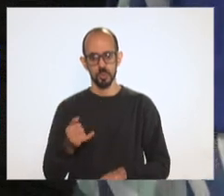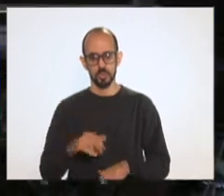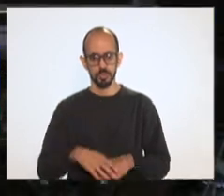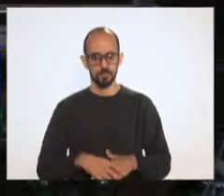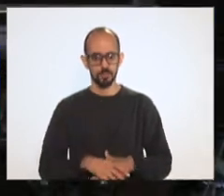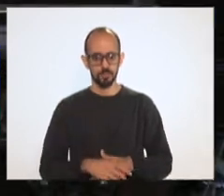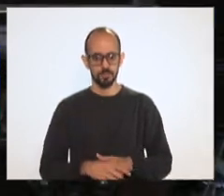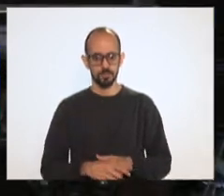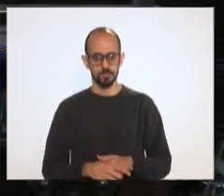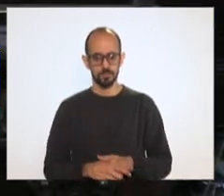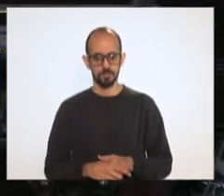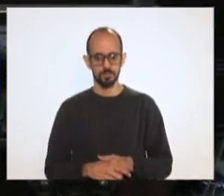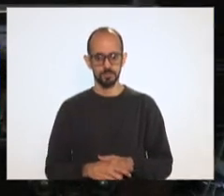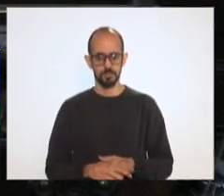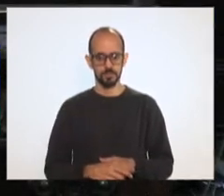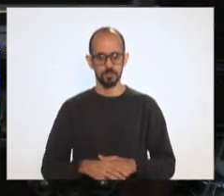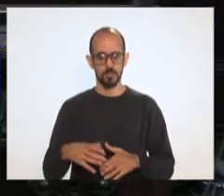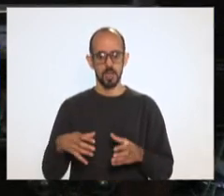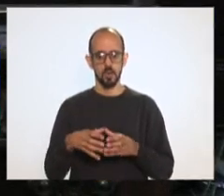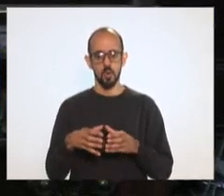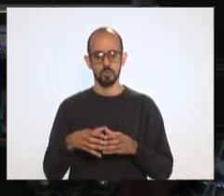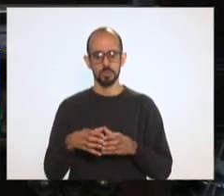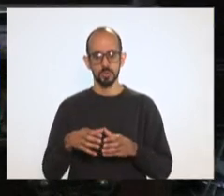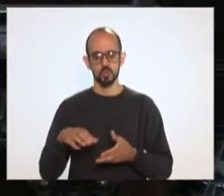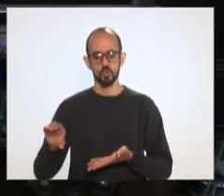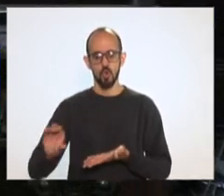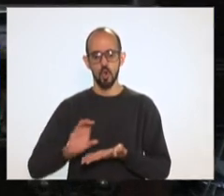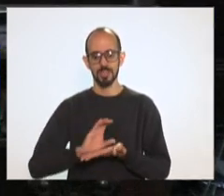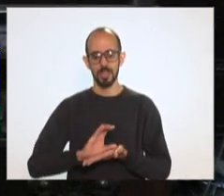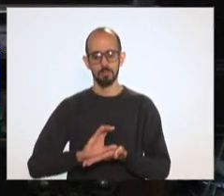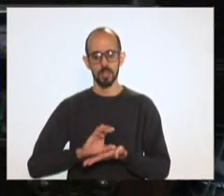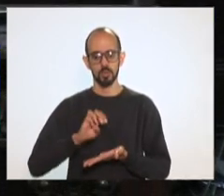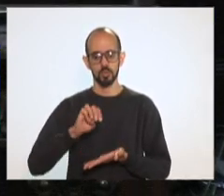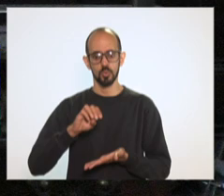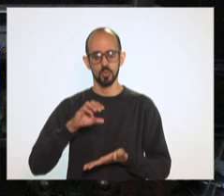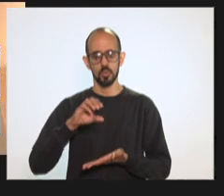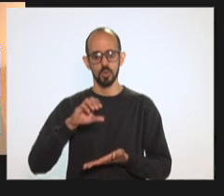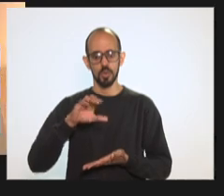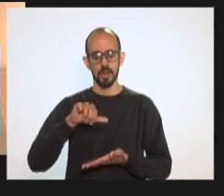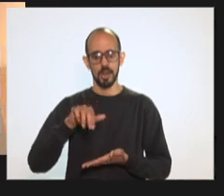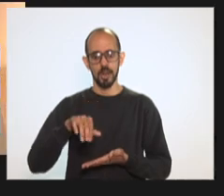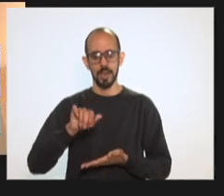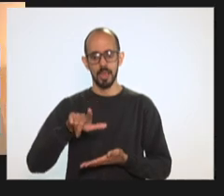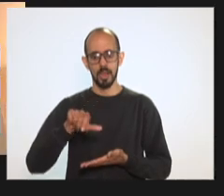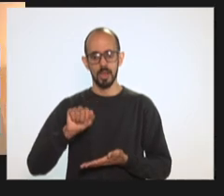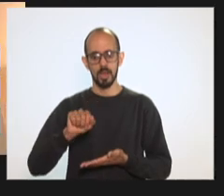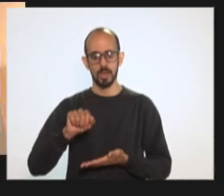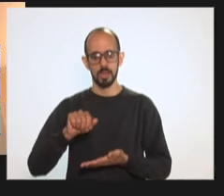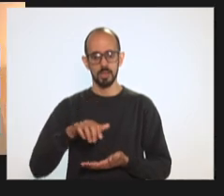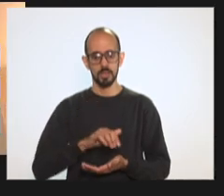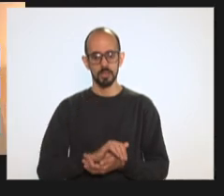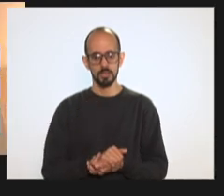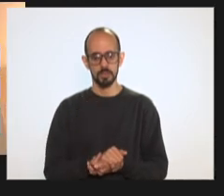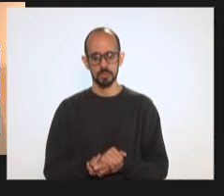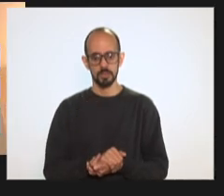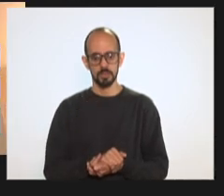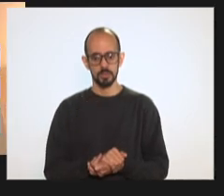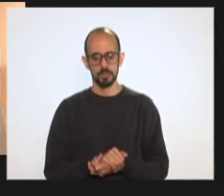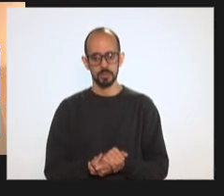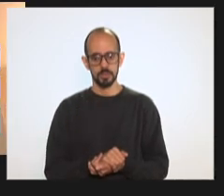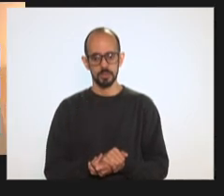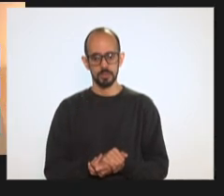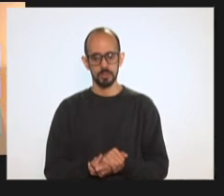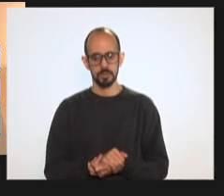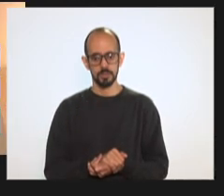pela comissão de orçamento deputado Márcio Canella deputado favorável senhor presidente hein